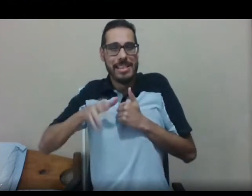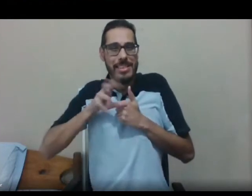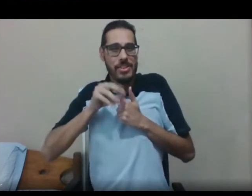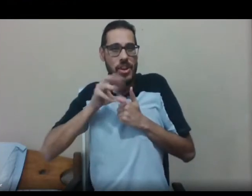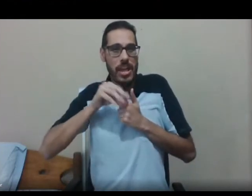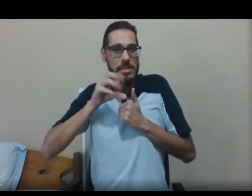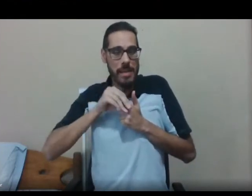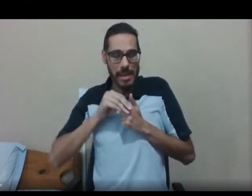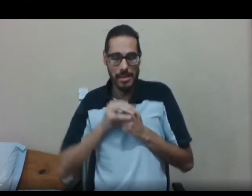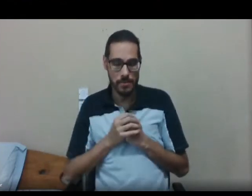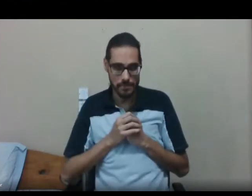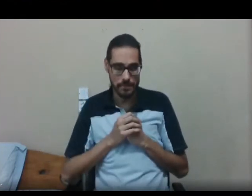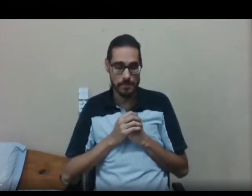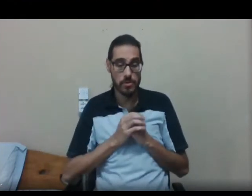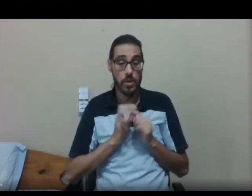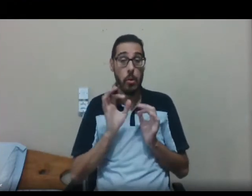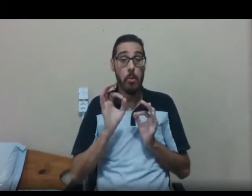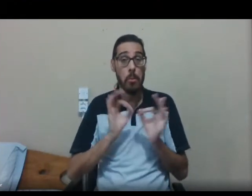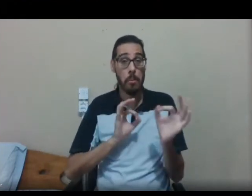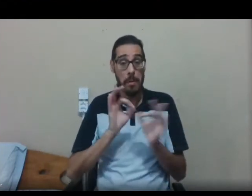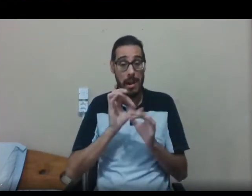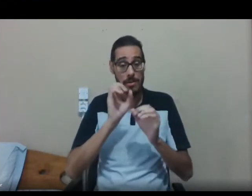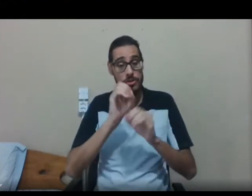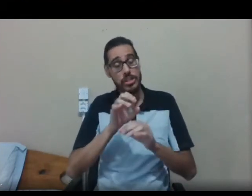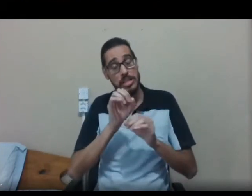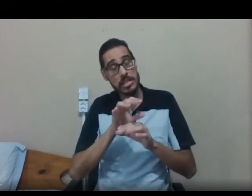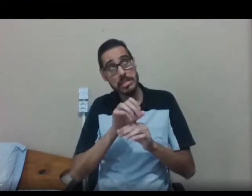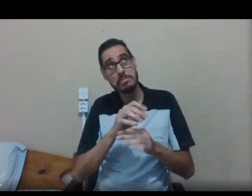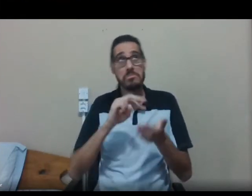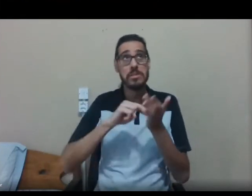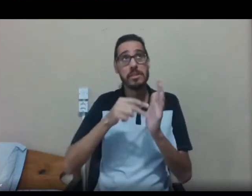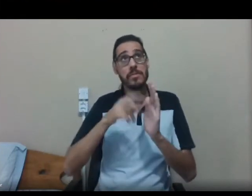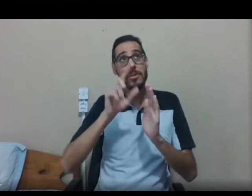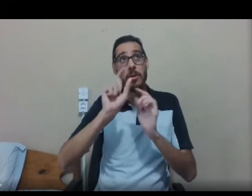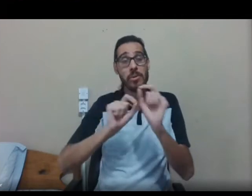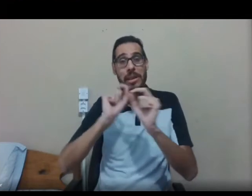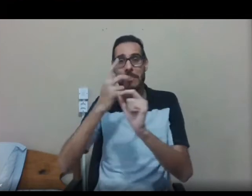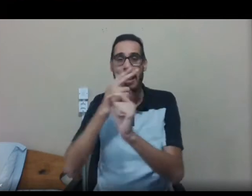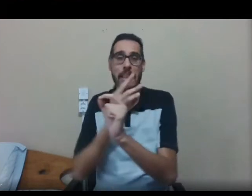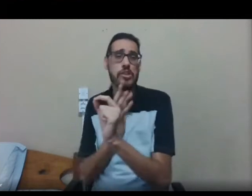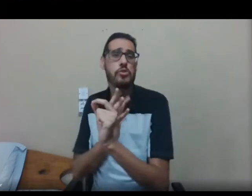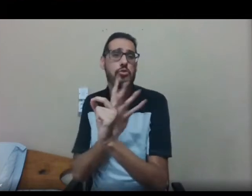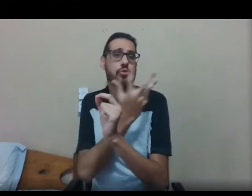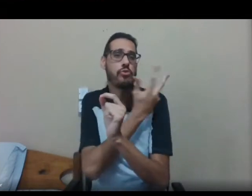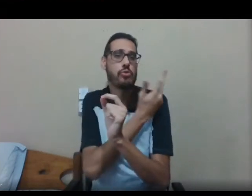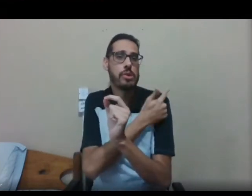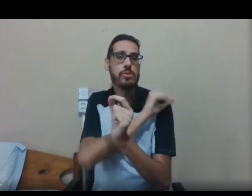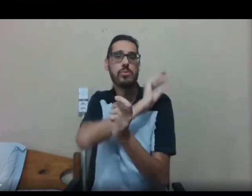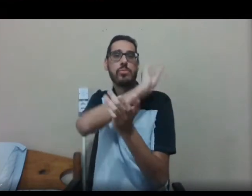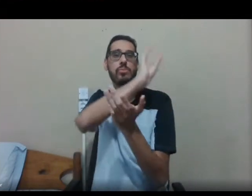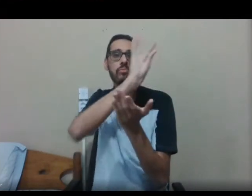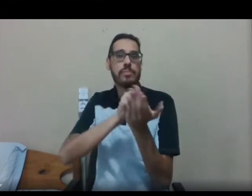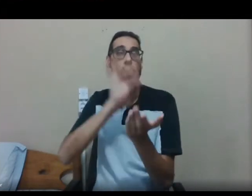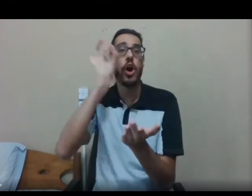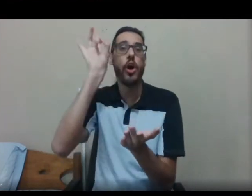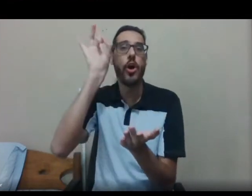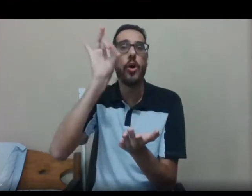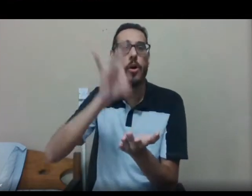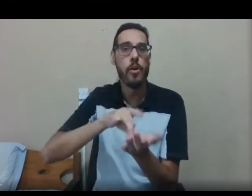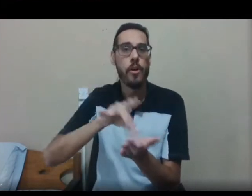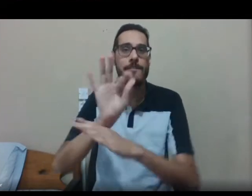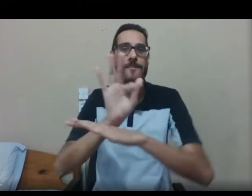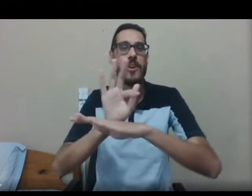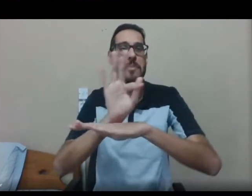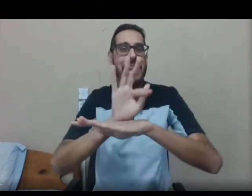que o professor realizou ao propor uma atividade curricular. Ele é importante porque a gente está falando de educação formal, né,